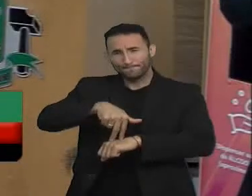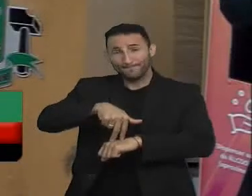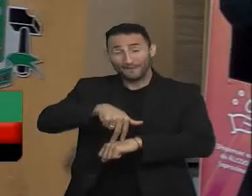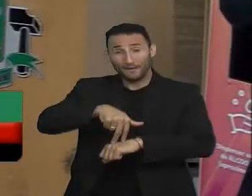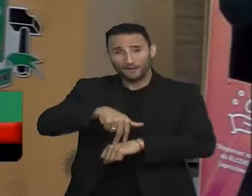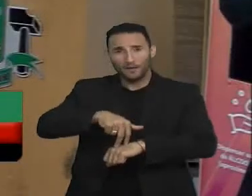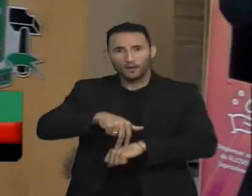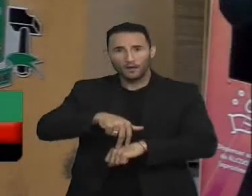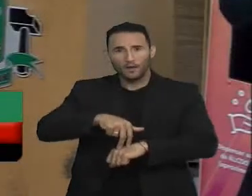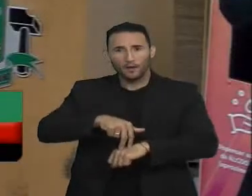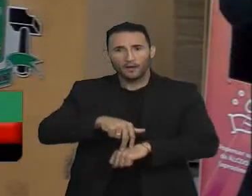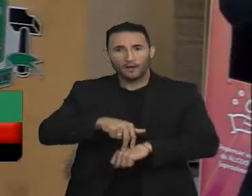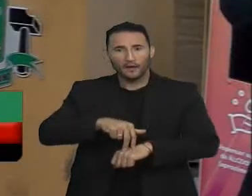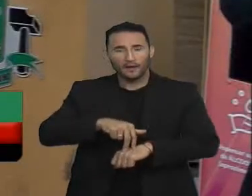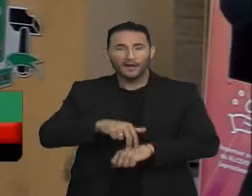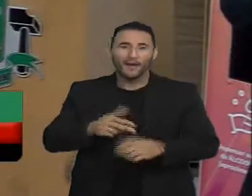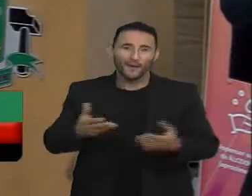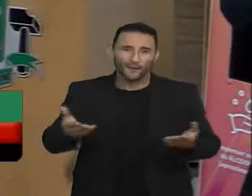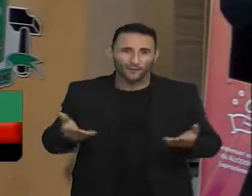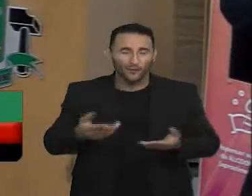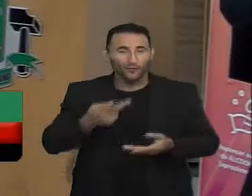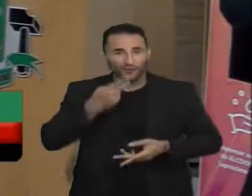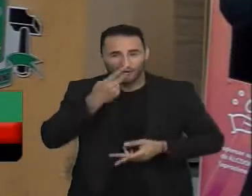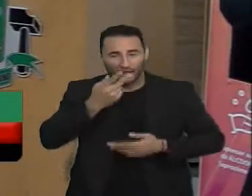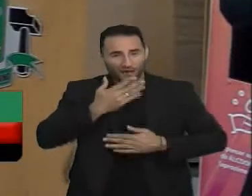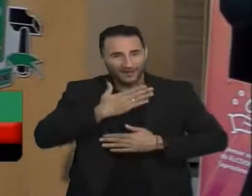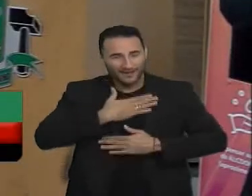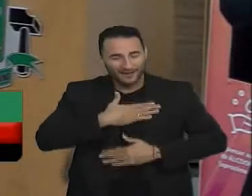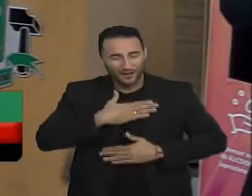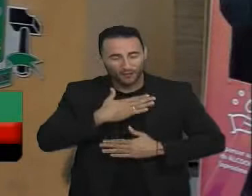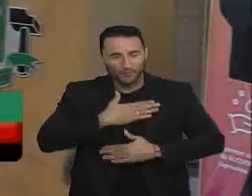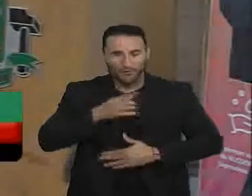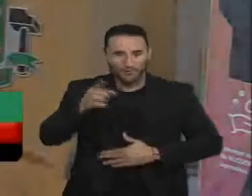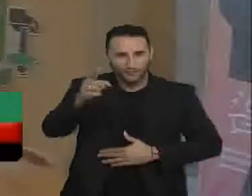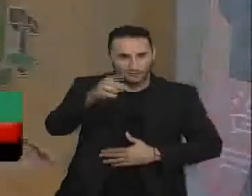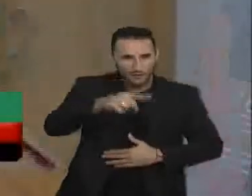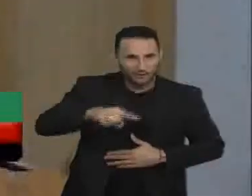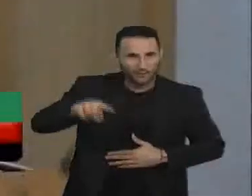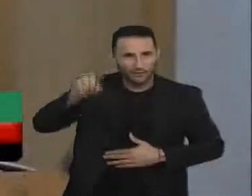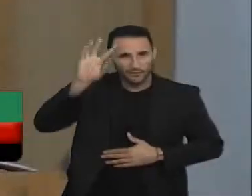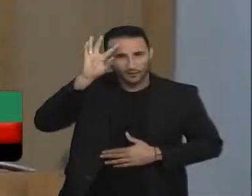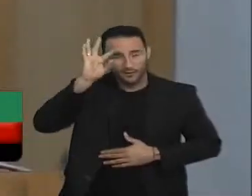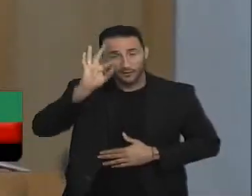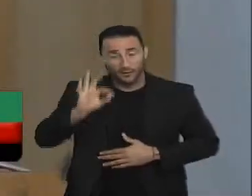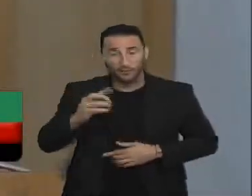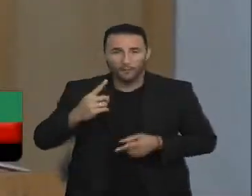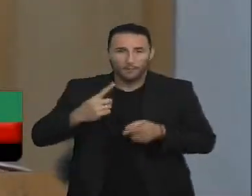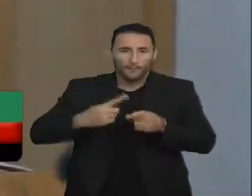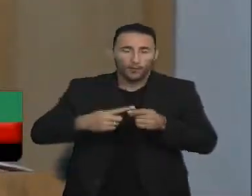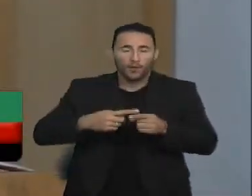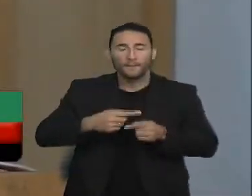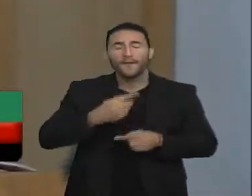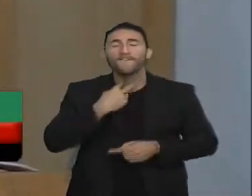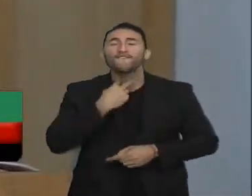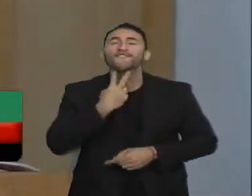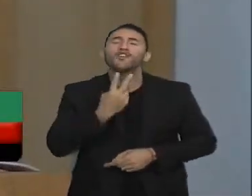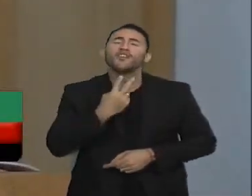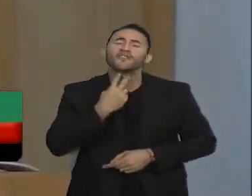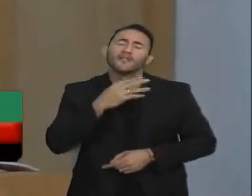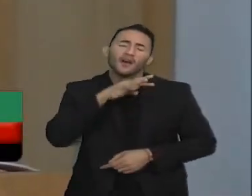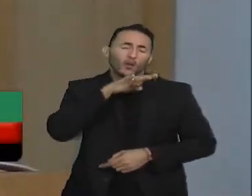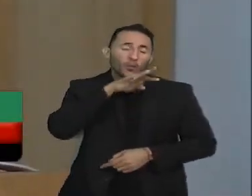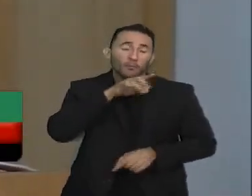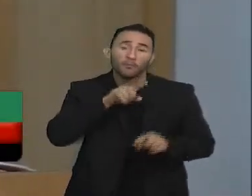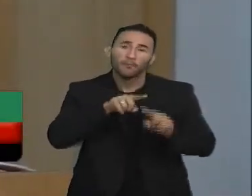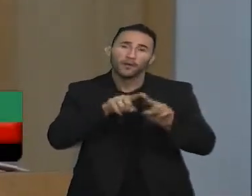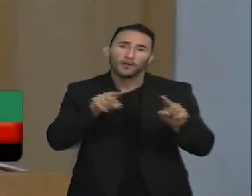Volto aqui, vou falar mais calma para poder entender. Estou sem voz, mas não poderia deixar de